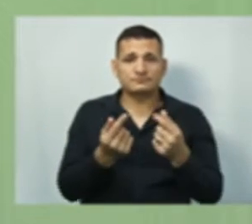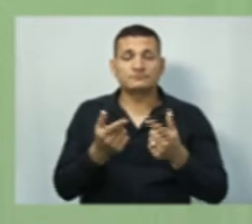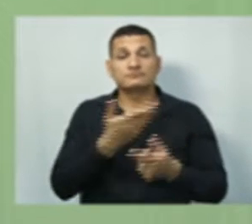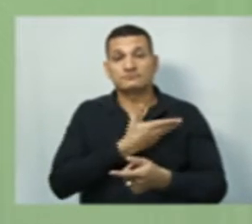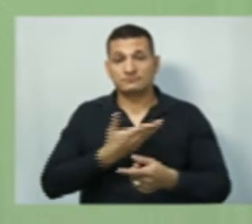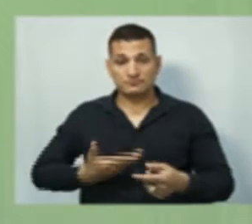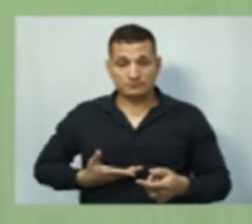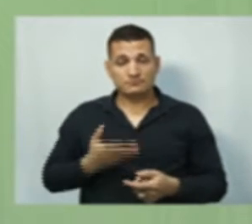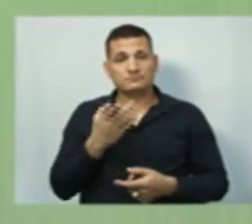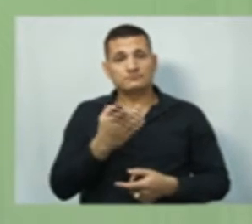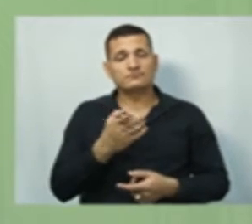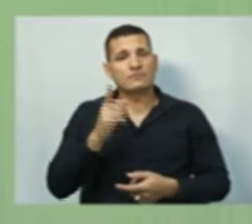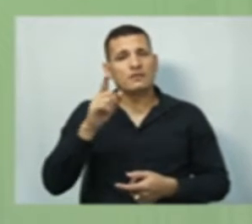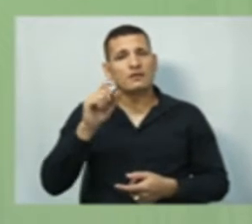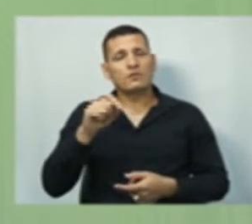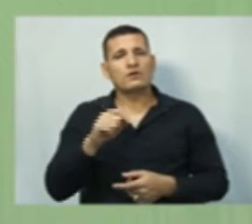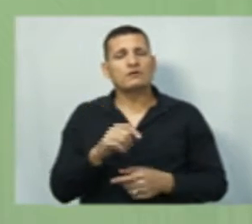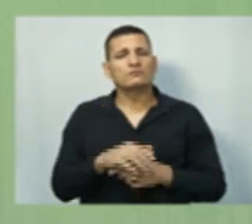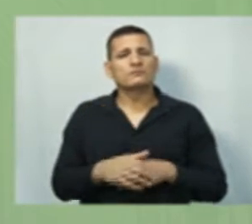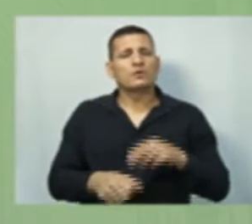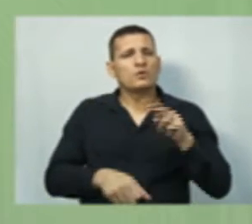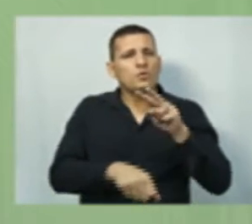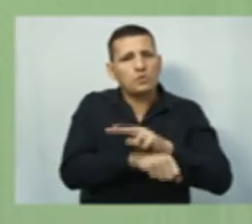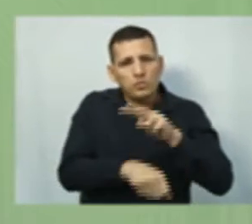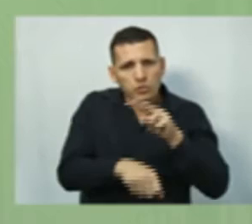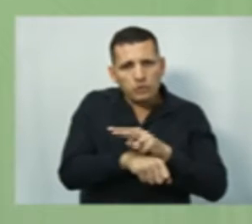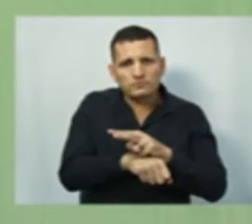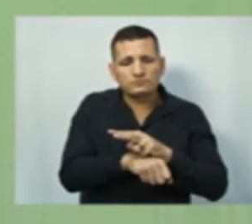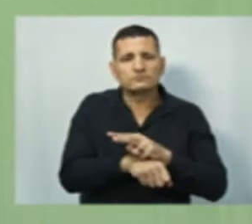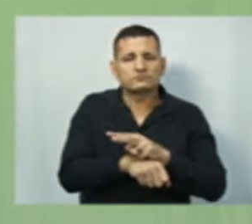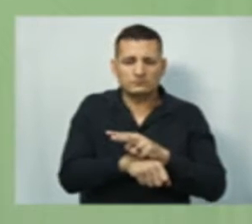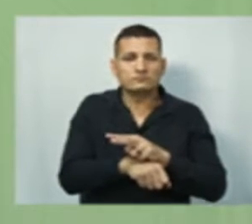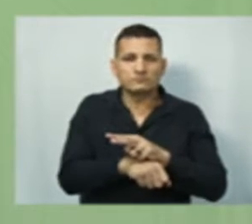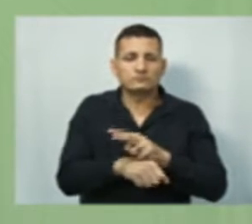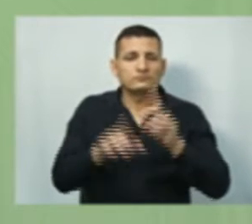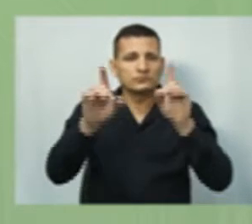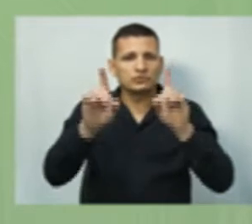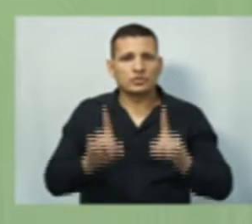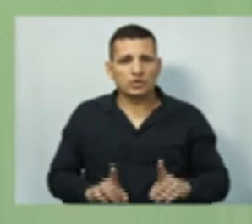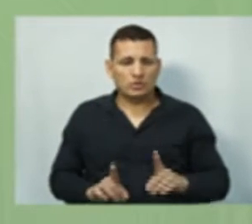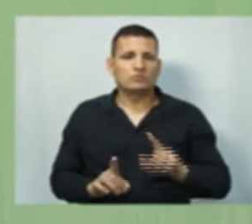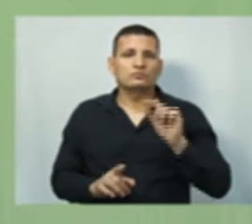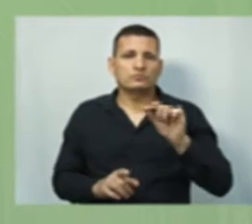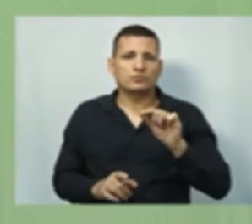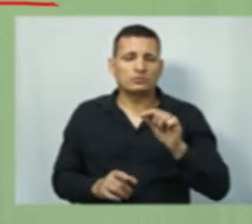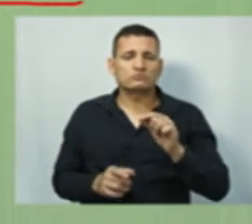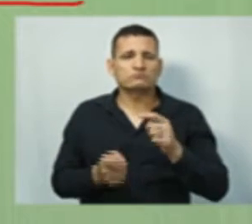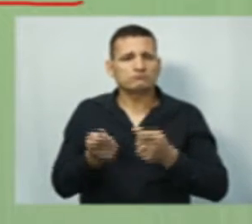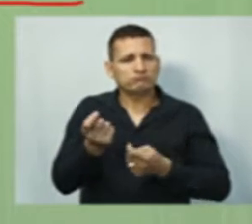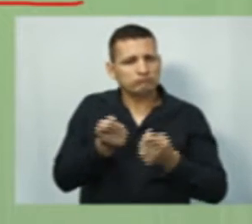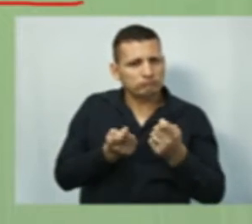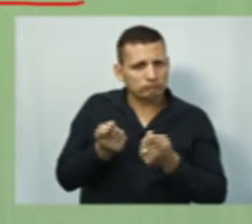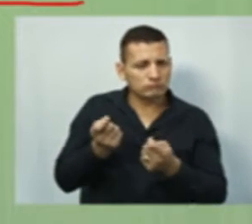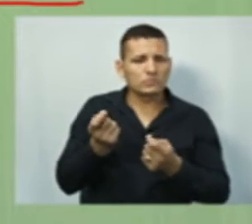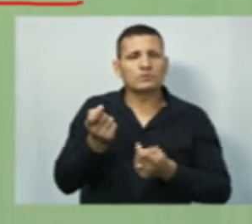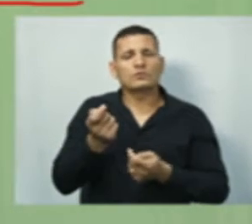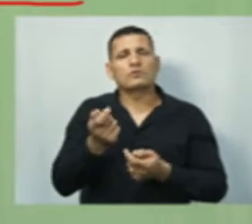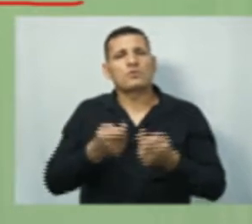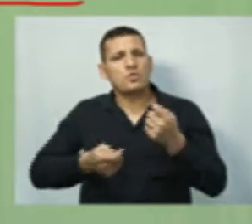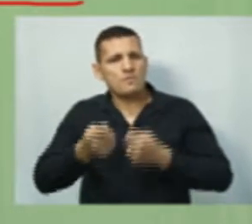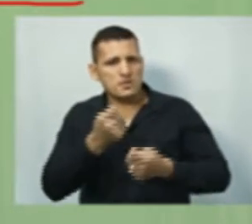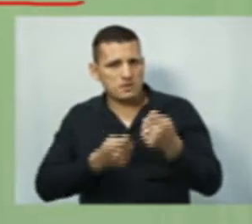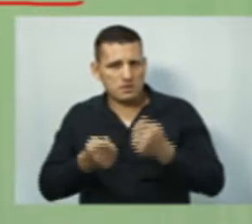caso, serve como um protetor dos direitos, regulando a economia e buscando a eficiência e